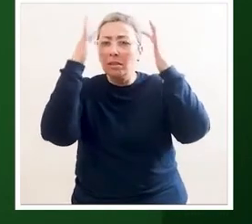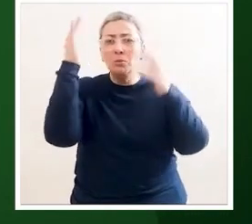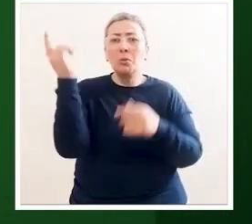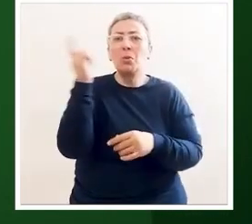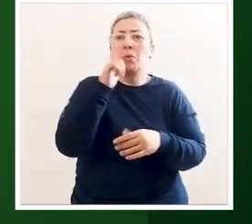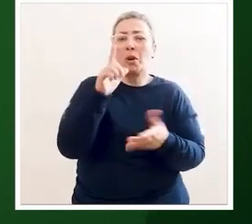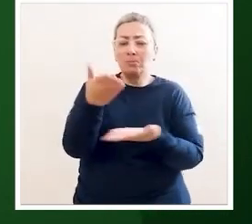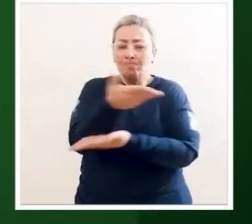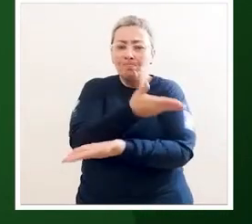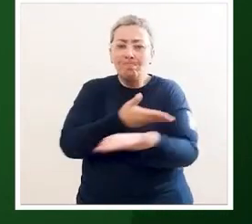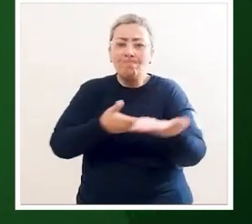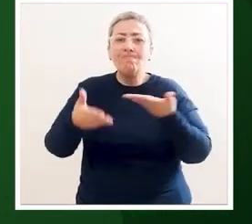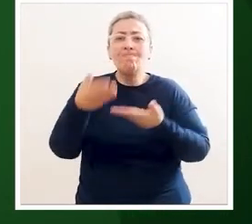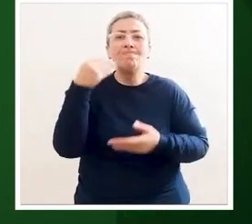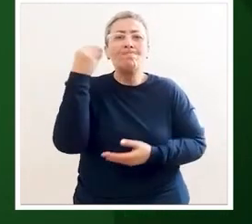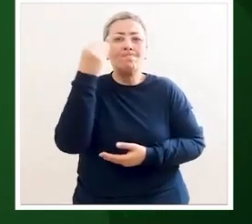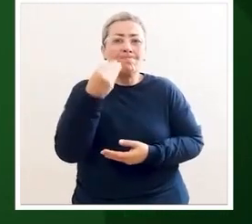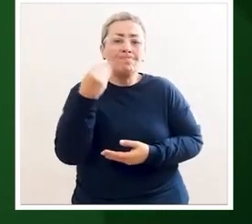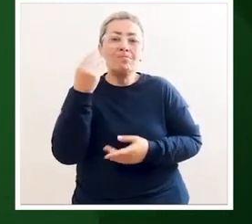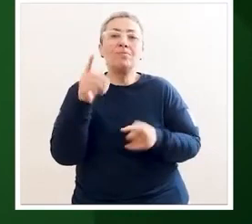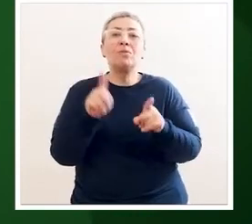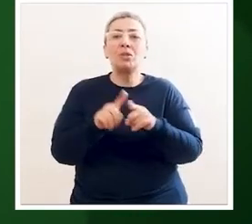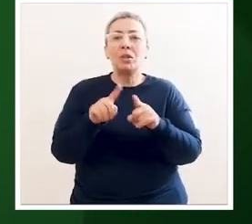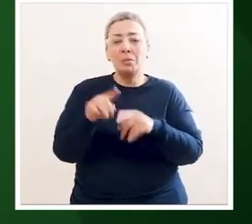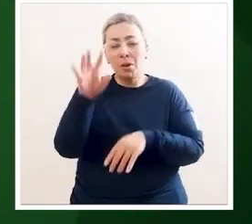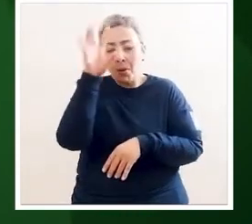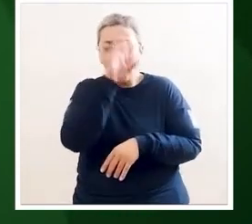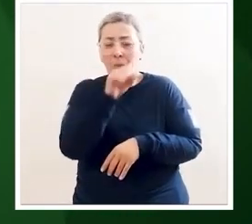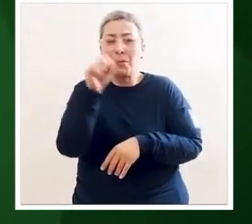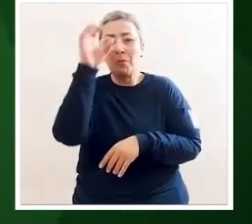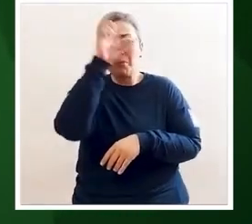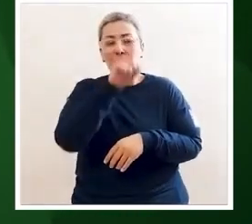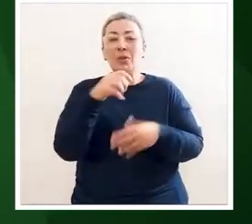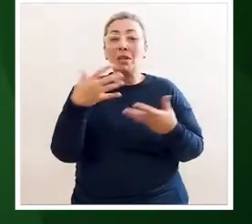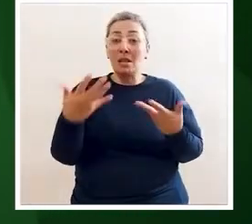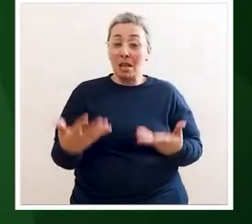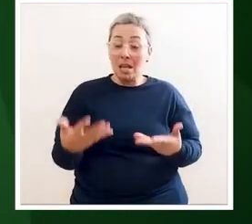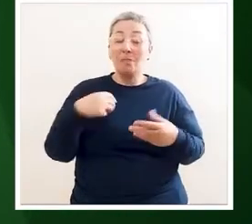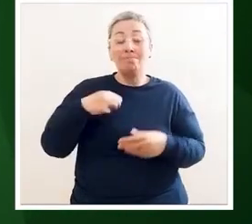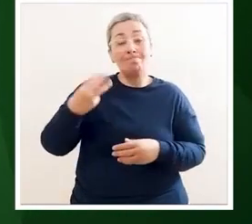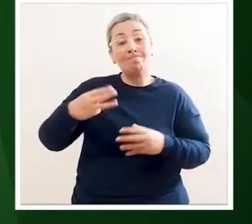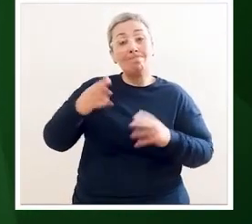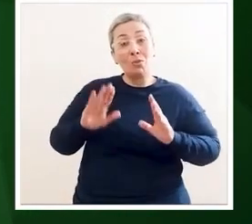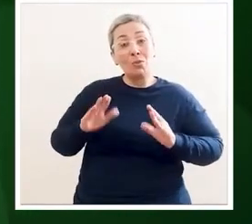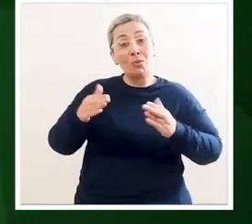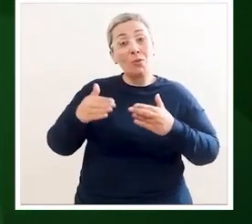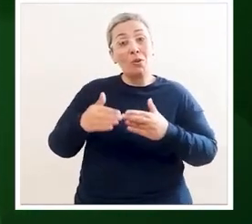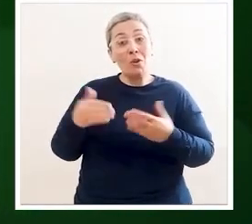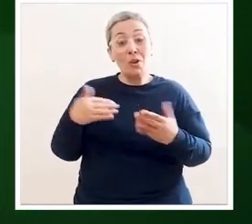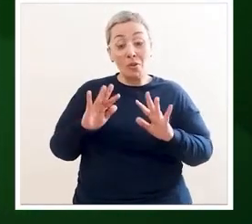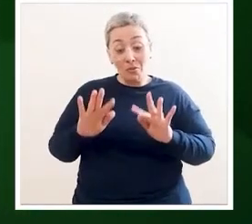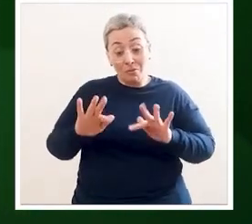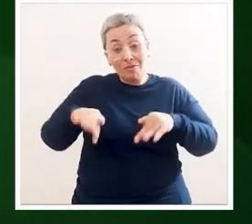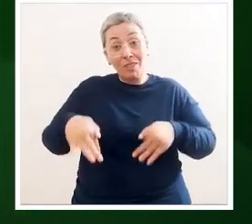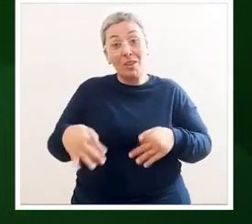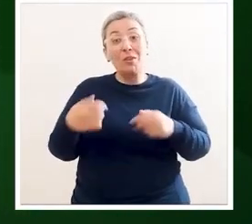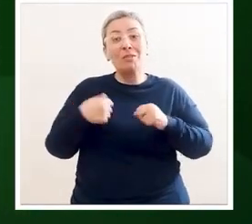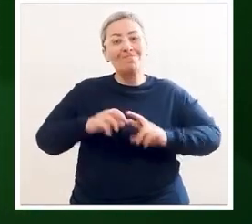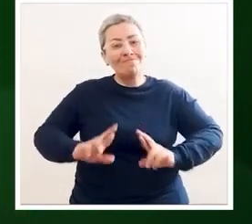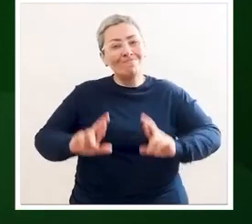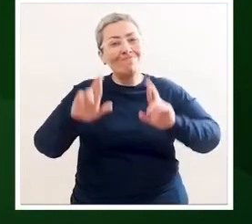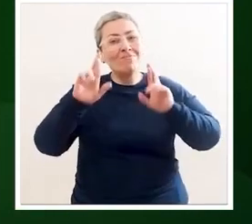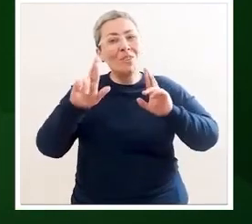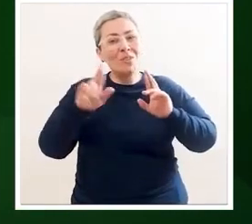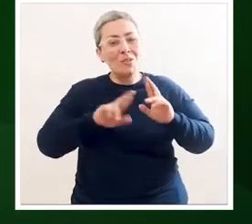reflexão a troca de experiências e eu aprendizado Esse foi o terceiro fórum chegamos